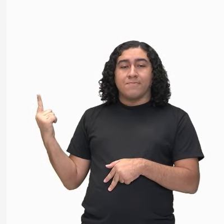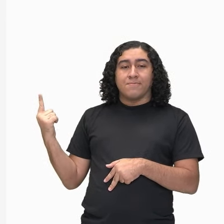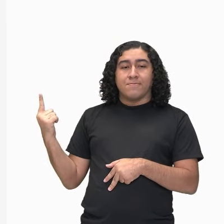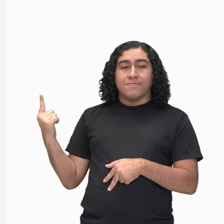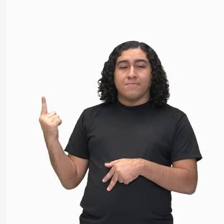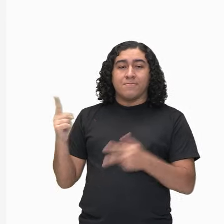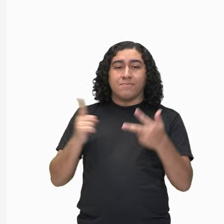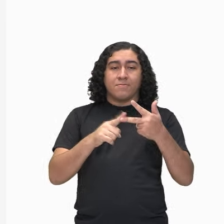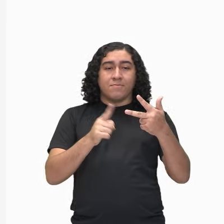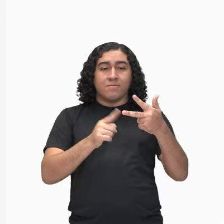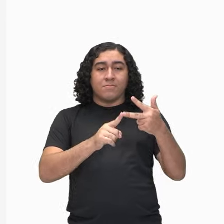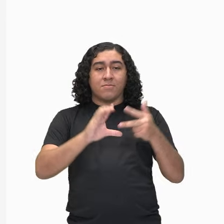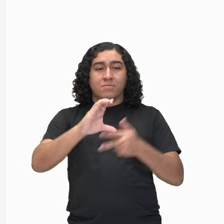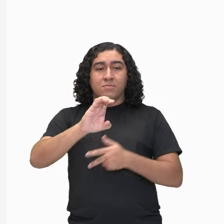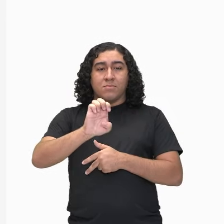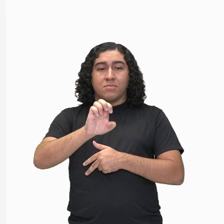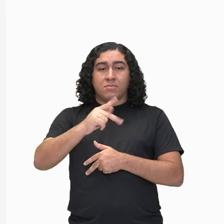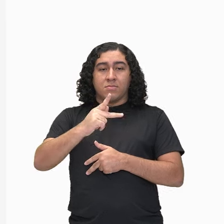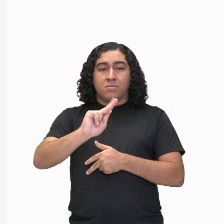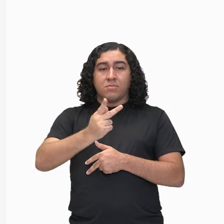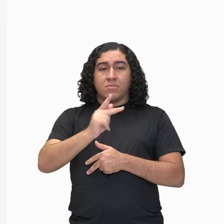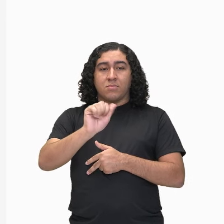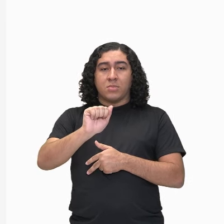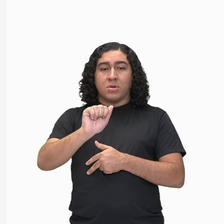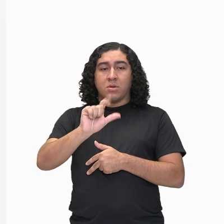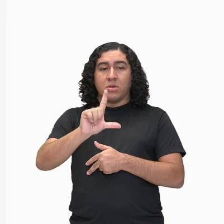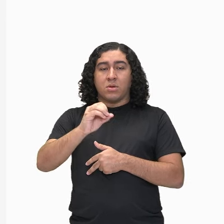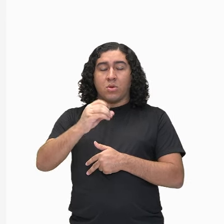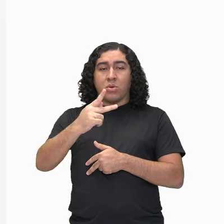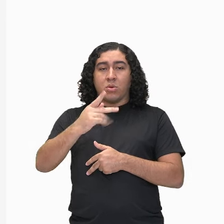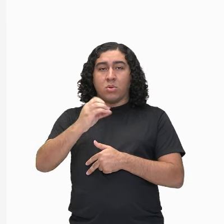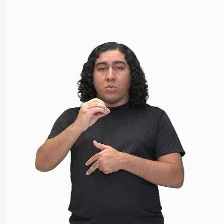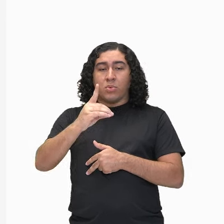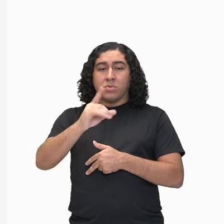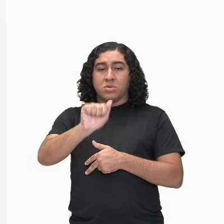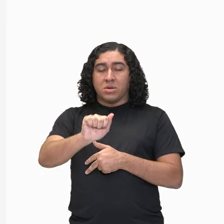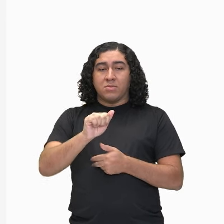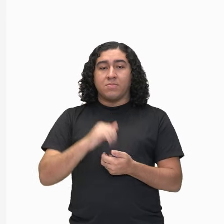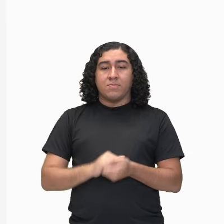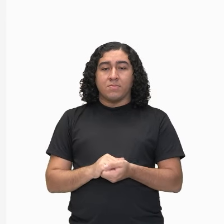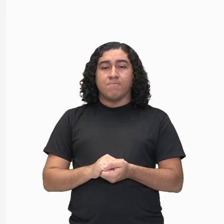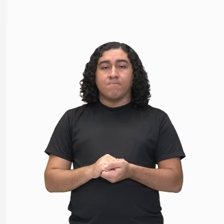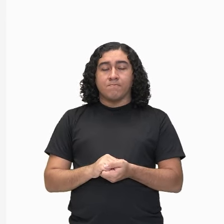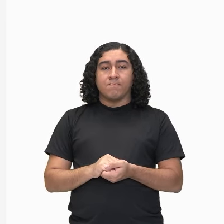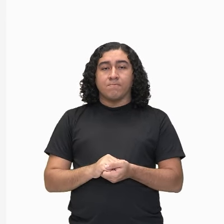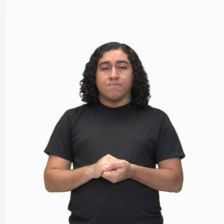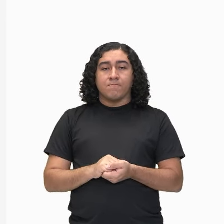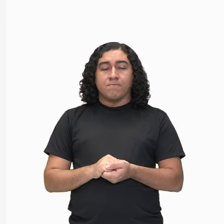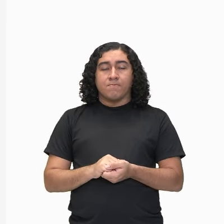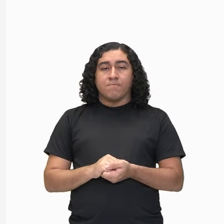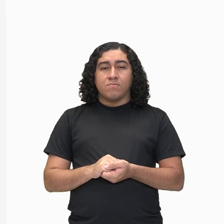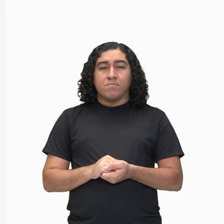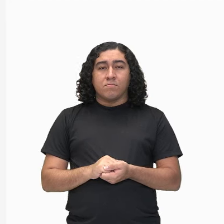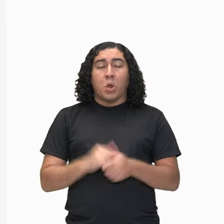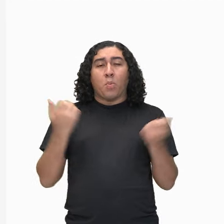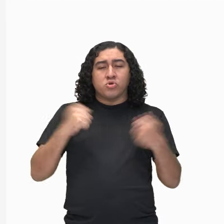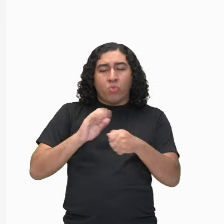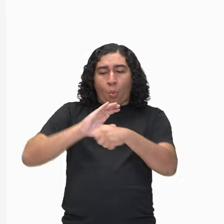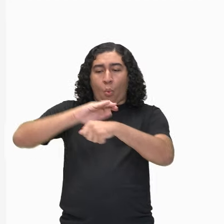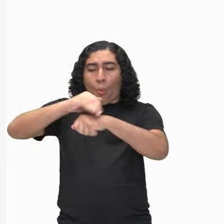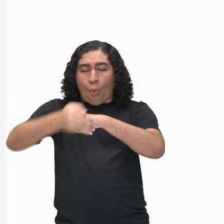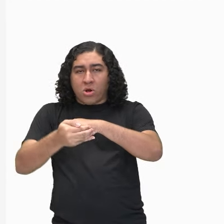inclui aí a classe Cefalópoda, com uma concha interna, quer dizer que visualmente você não consegue